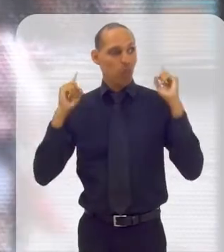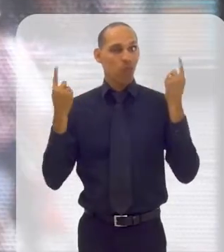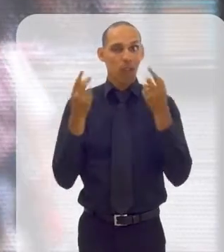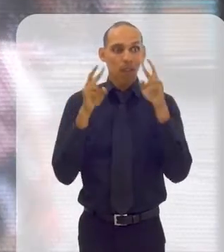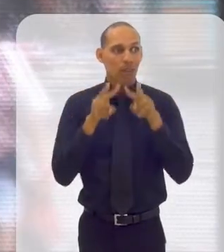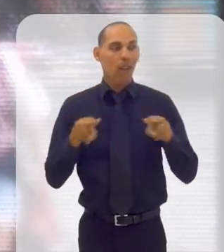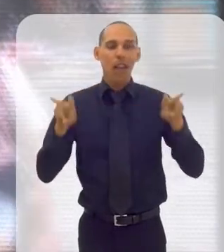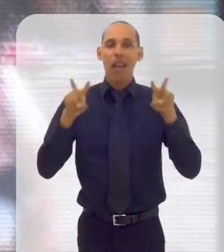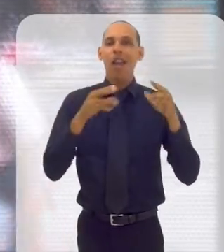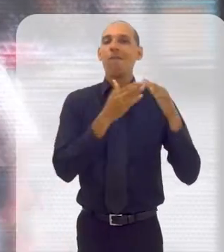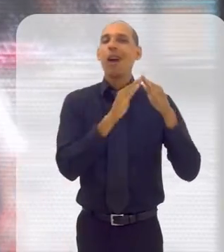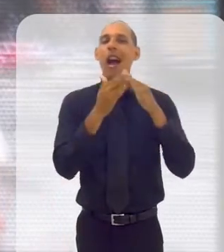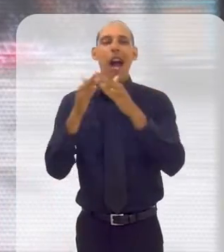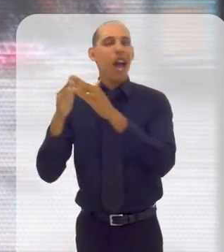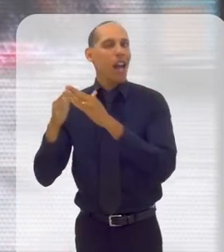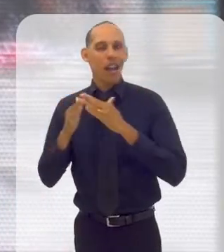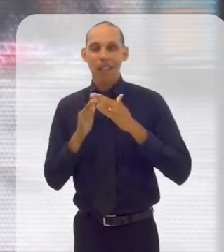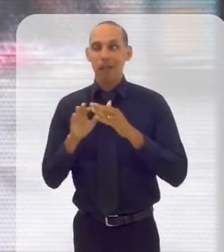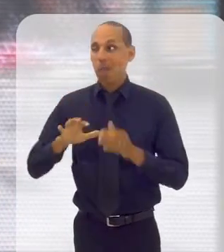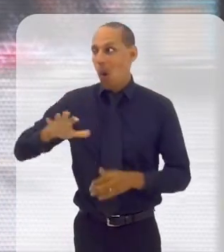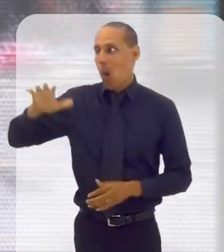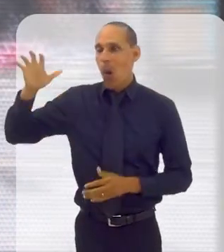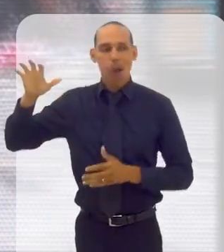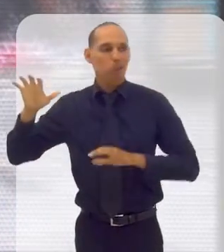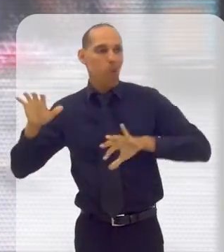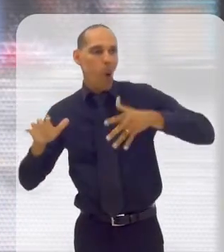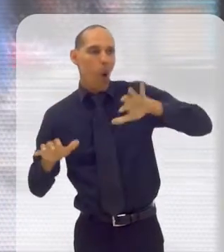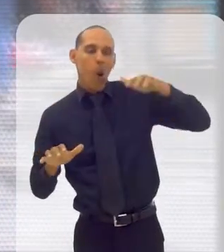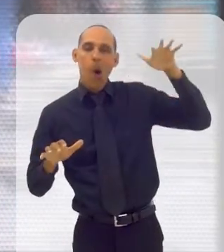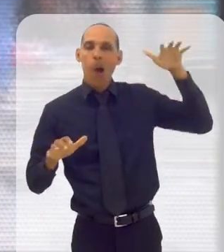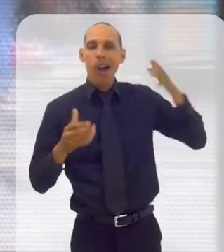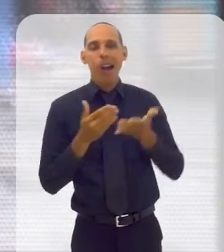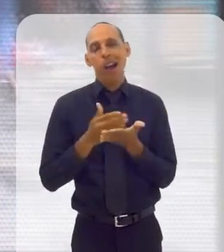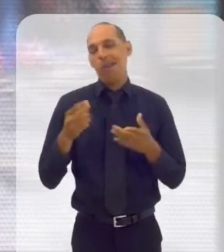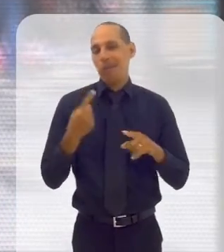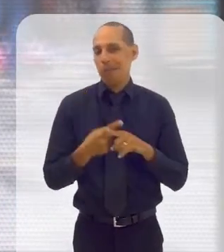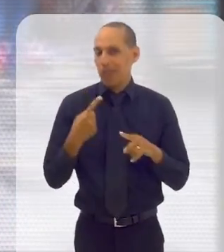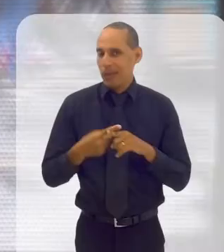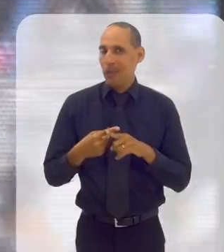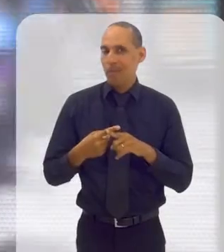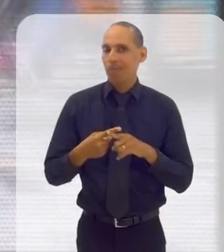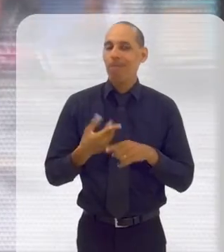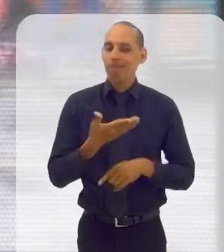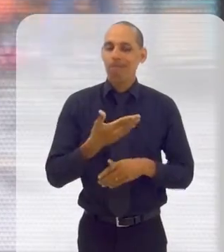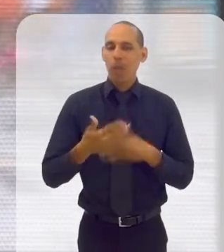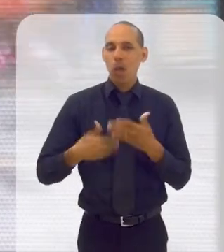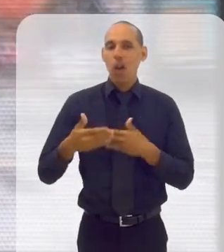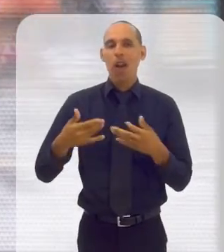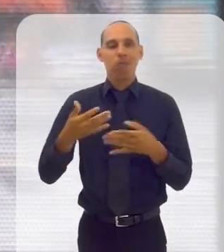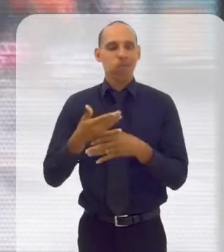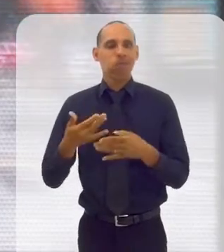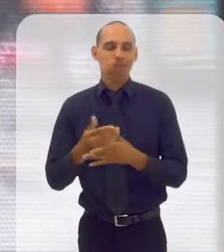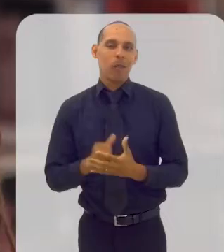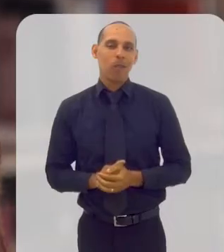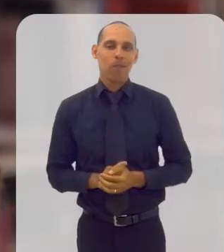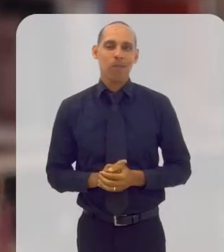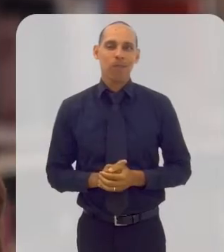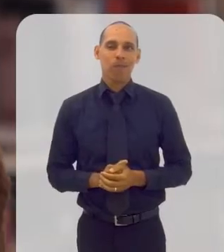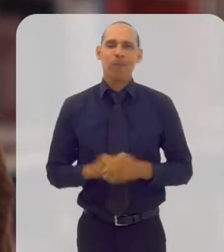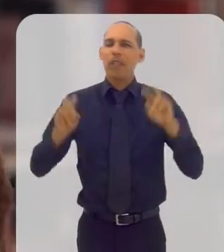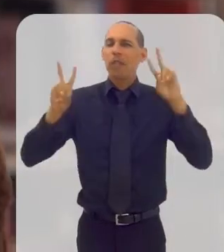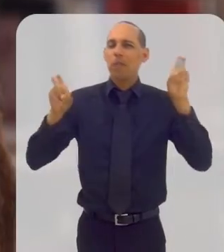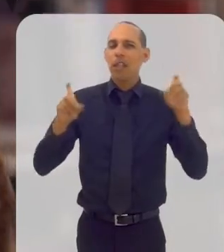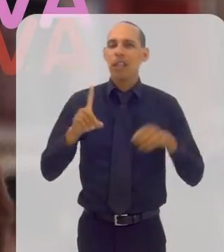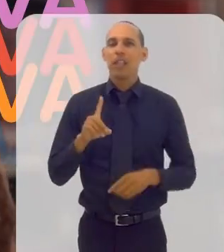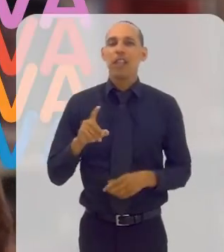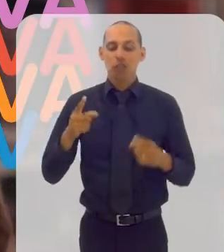no entorno e a gente vê favelas, a gente vê morros que tiveram início exatamente por conta desse processo de urbanização. A